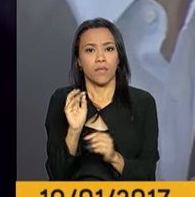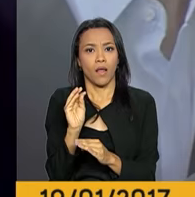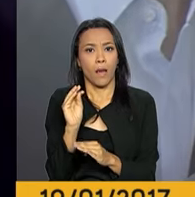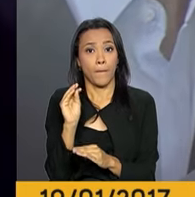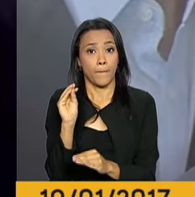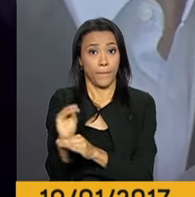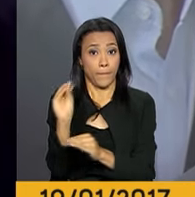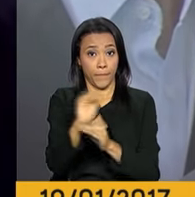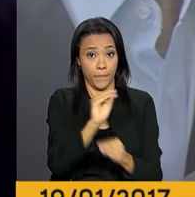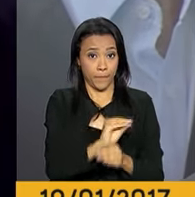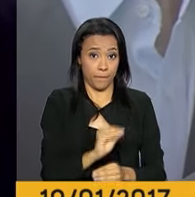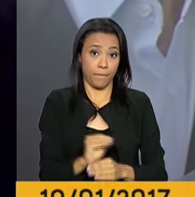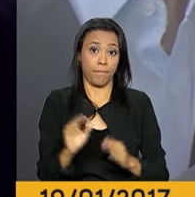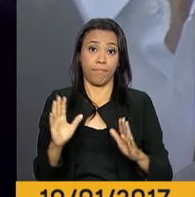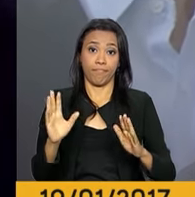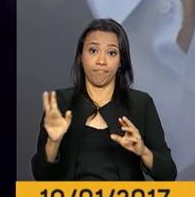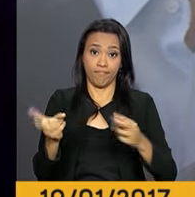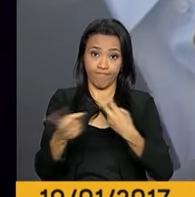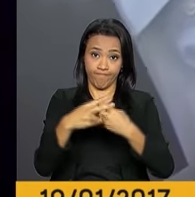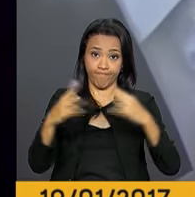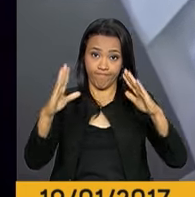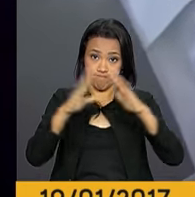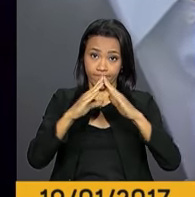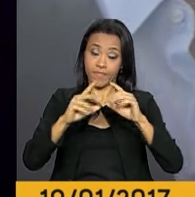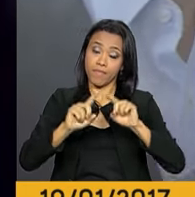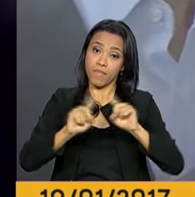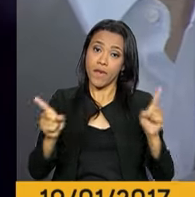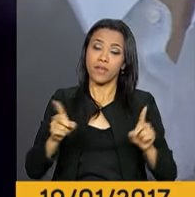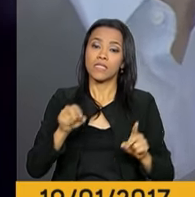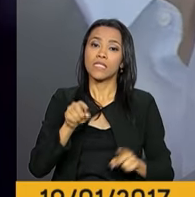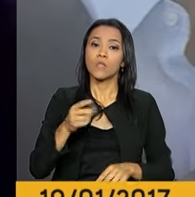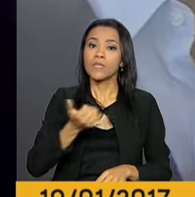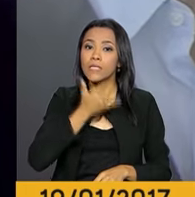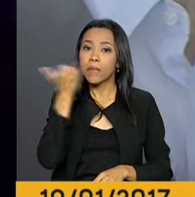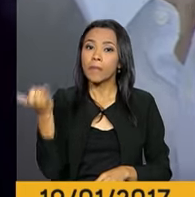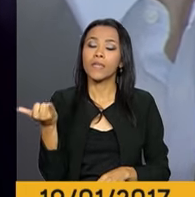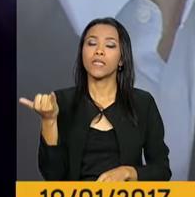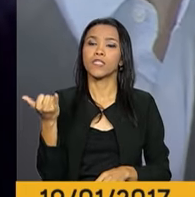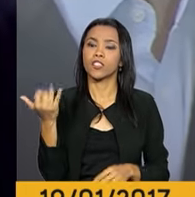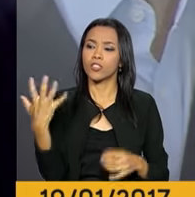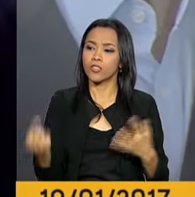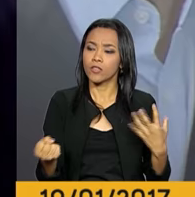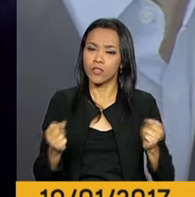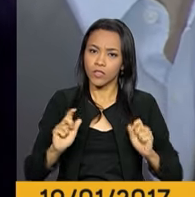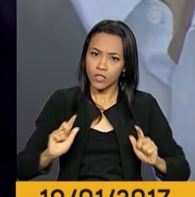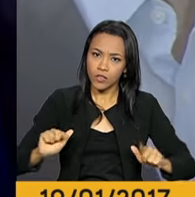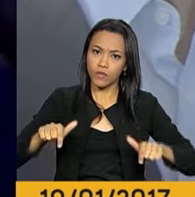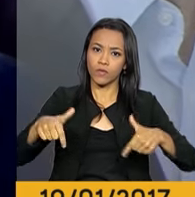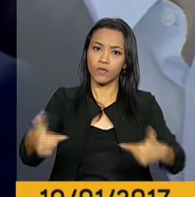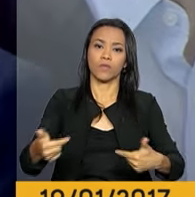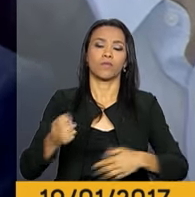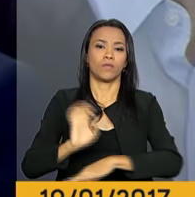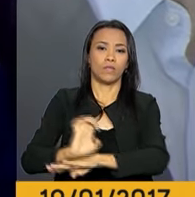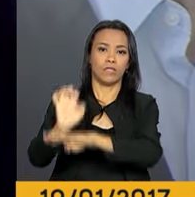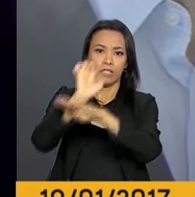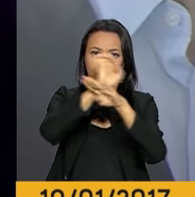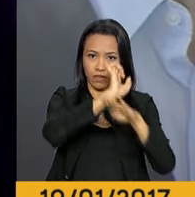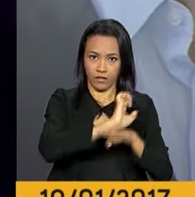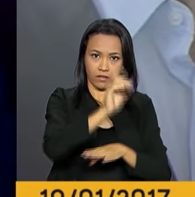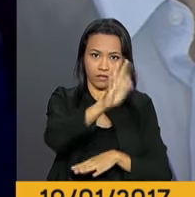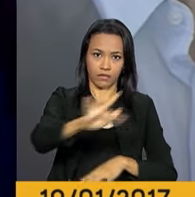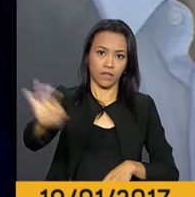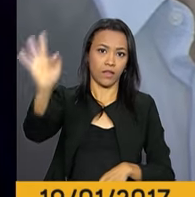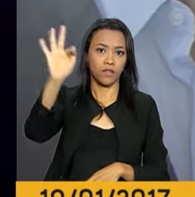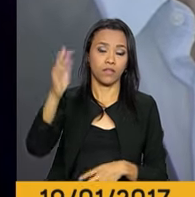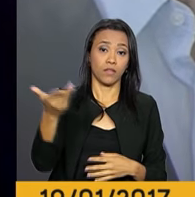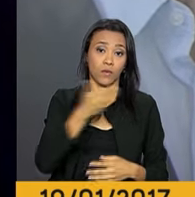os presídios. Agora, tudo isso depende de uma conexão, de uma junção de esforços com os estados federados.